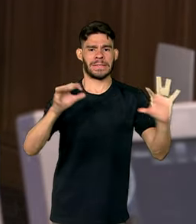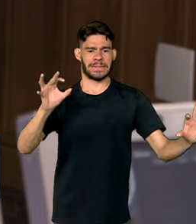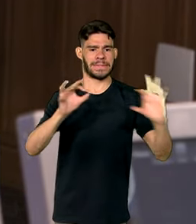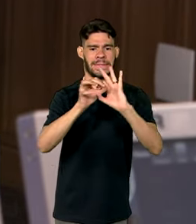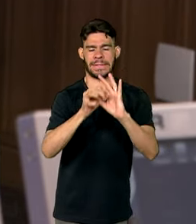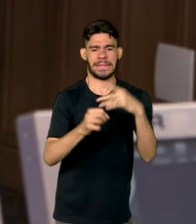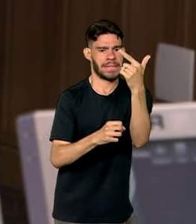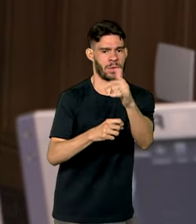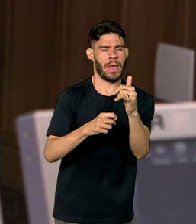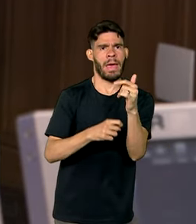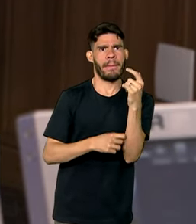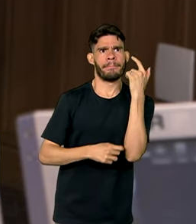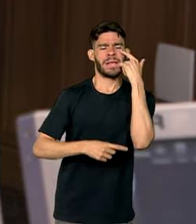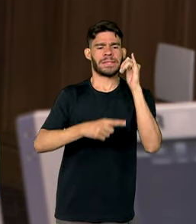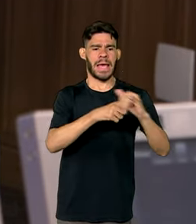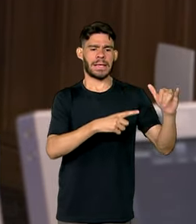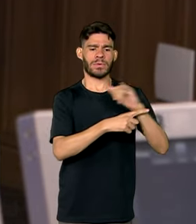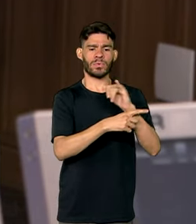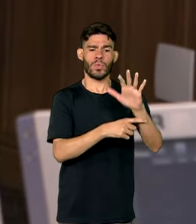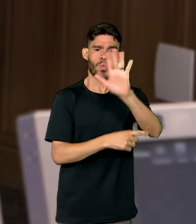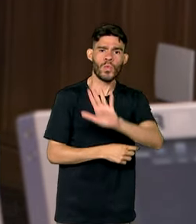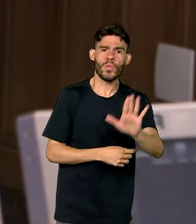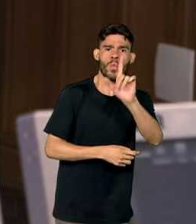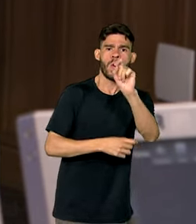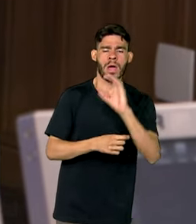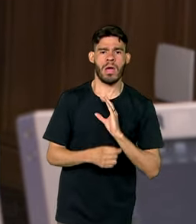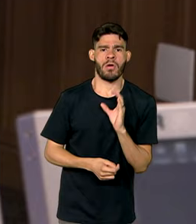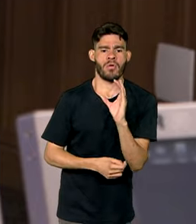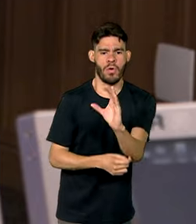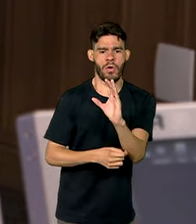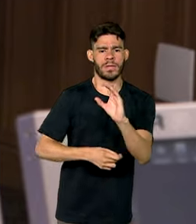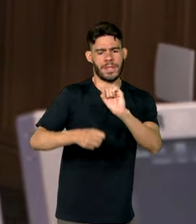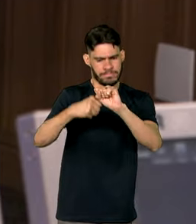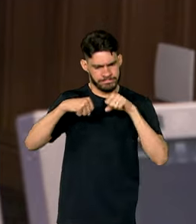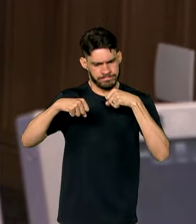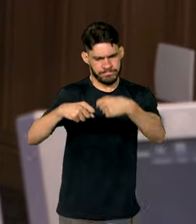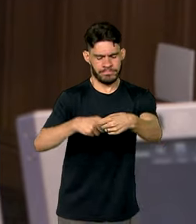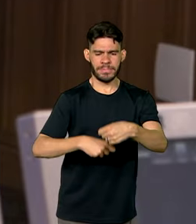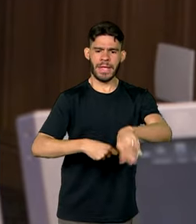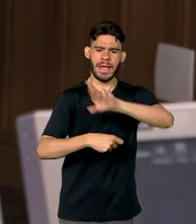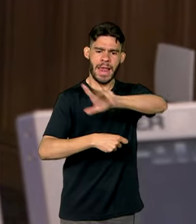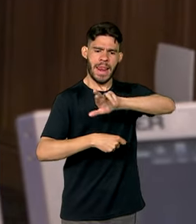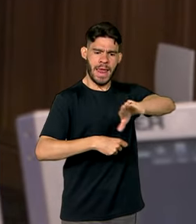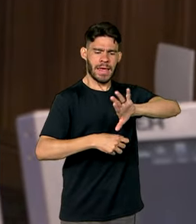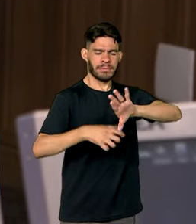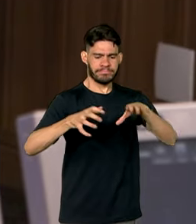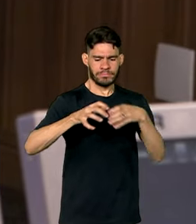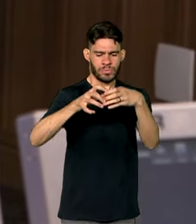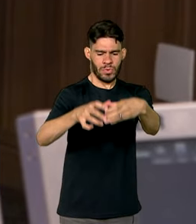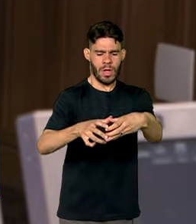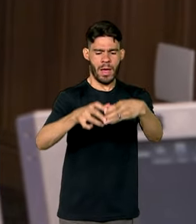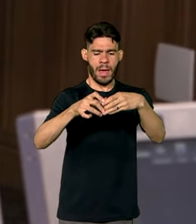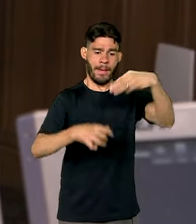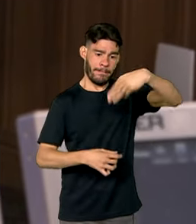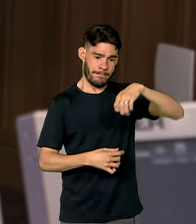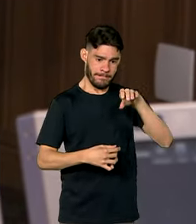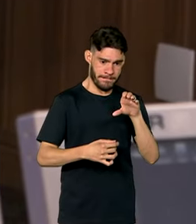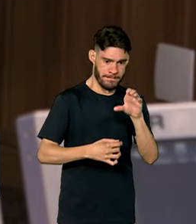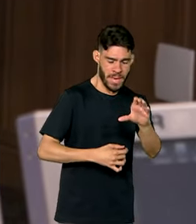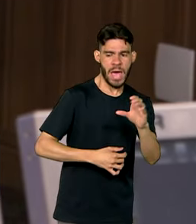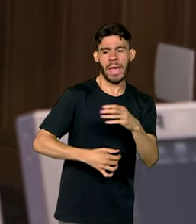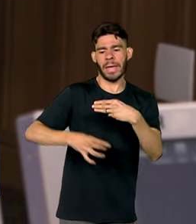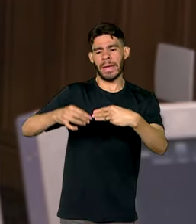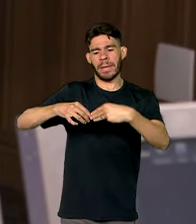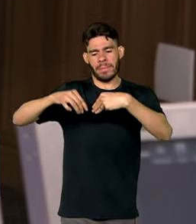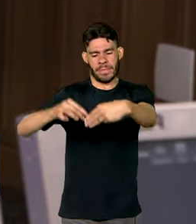lógica de criar uma estratégia Nacional foi de coordenar esses esforços diversos então além do Ministério da Educação Ministério das